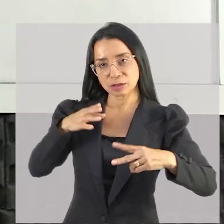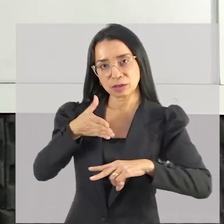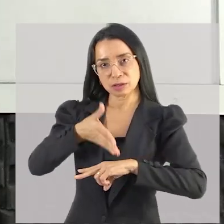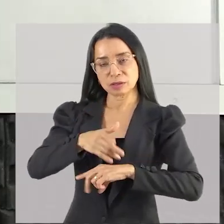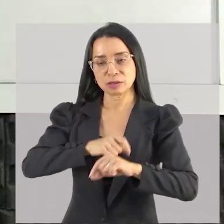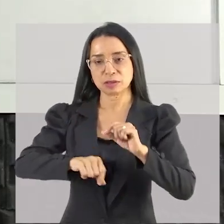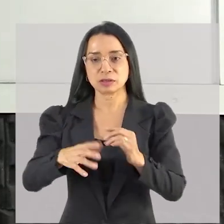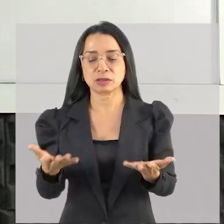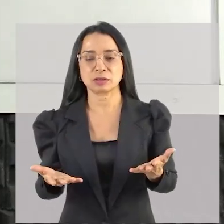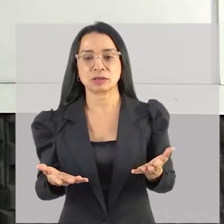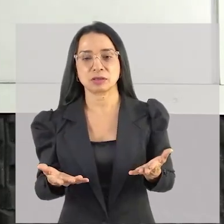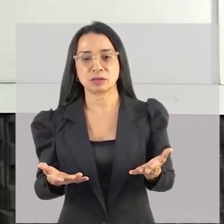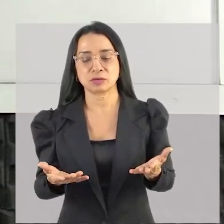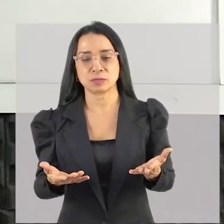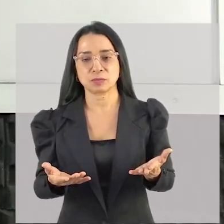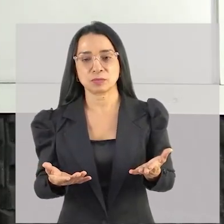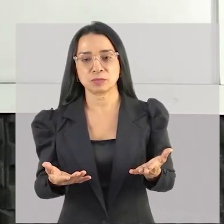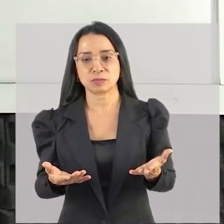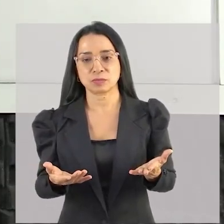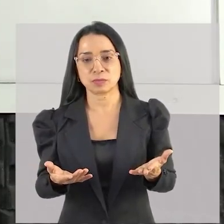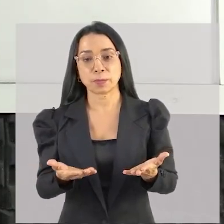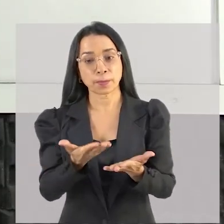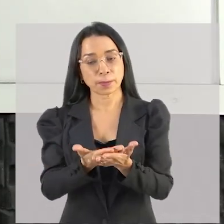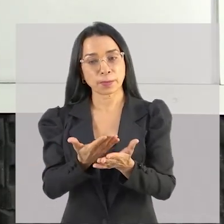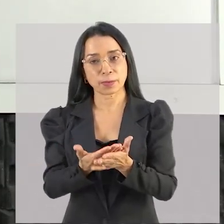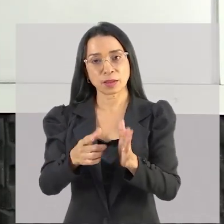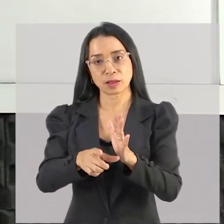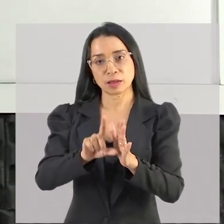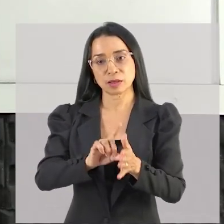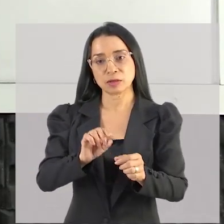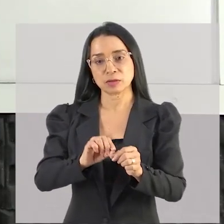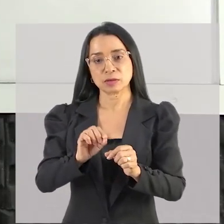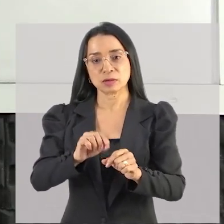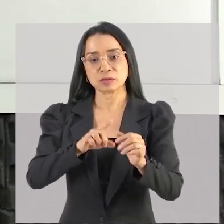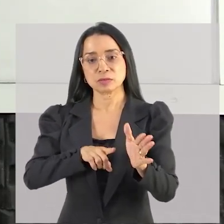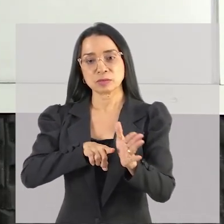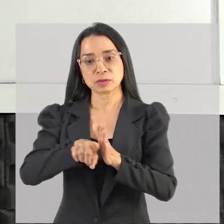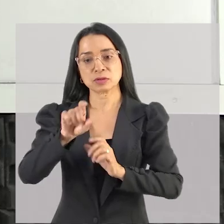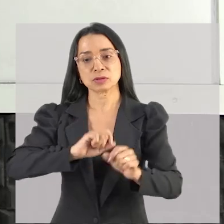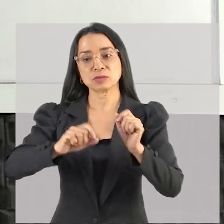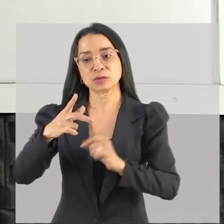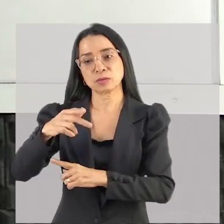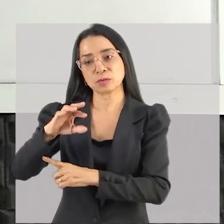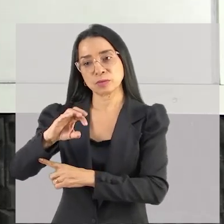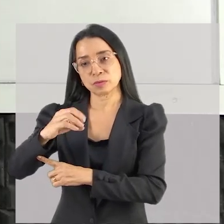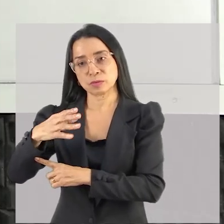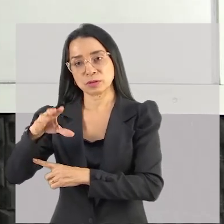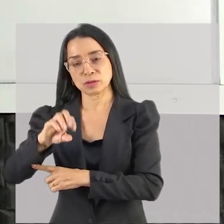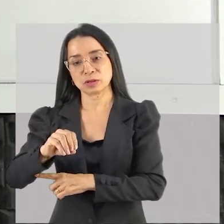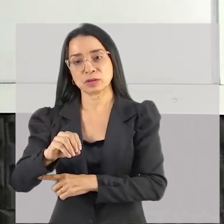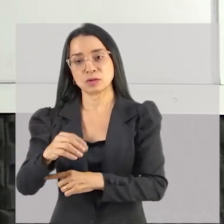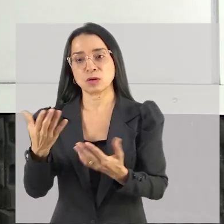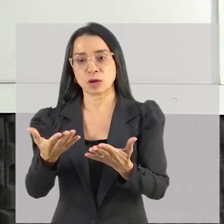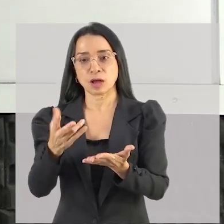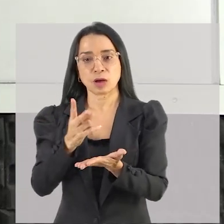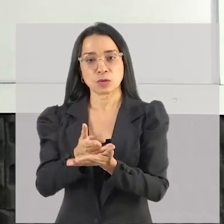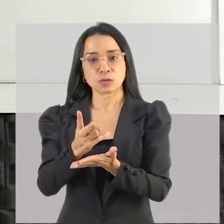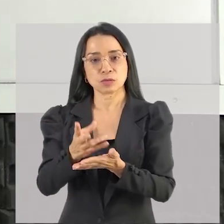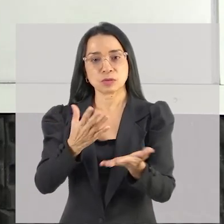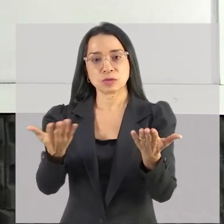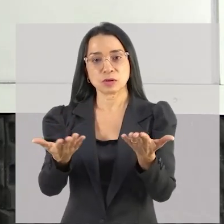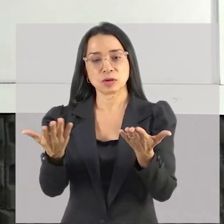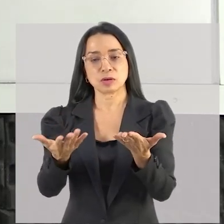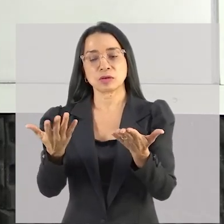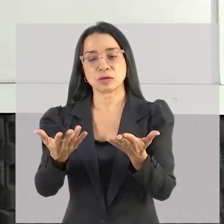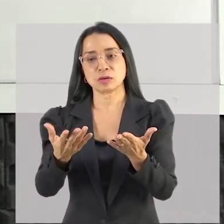lá. Turma, na aula anterior nós fizemos uma questão de quê? De proporção, tá? Então vamos dar continuidade a essa